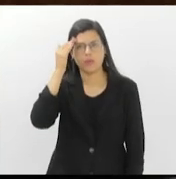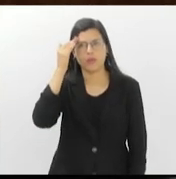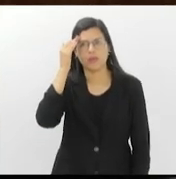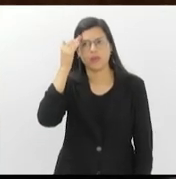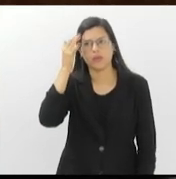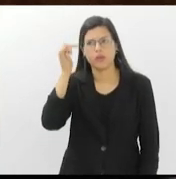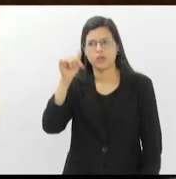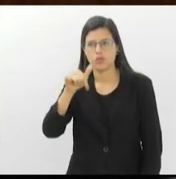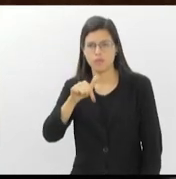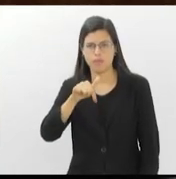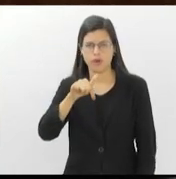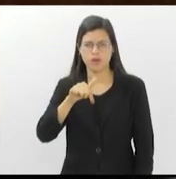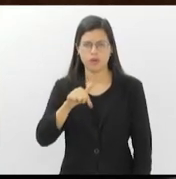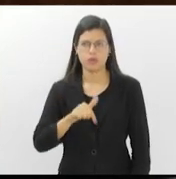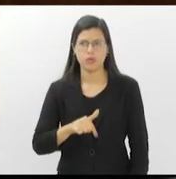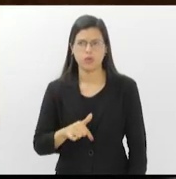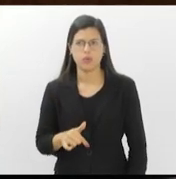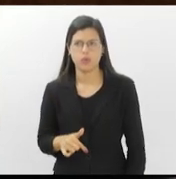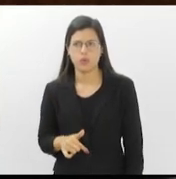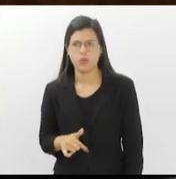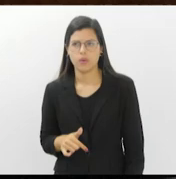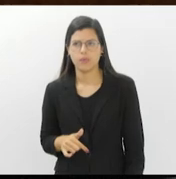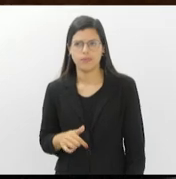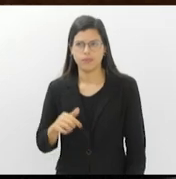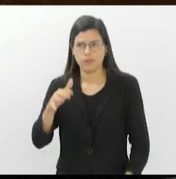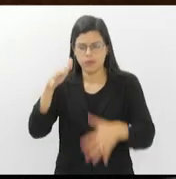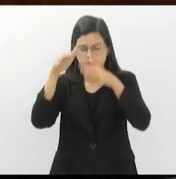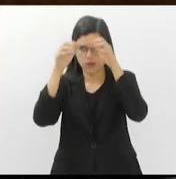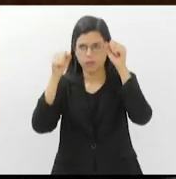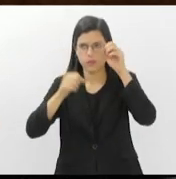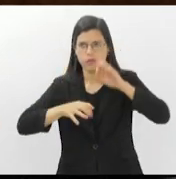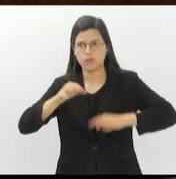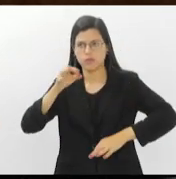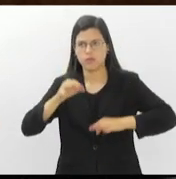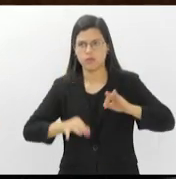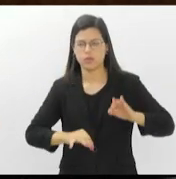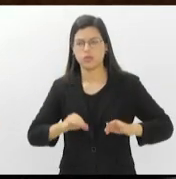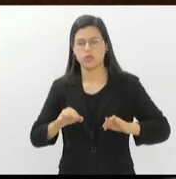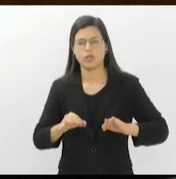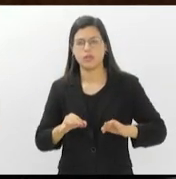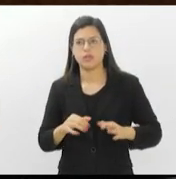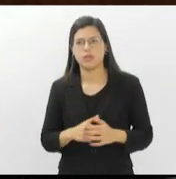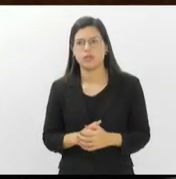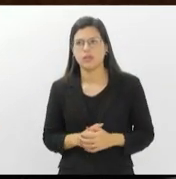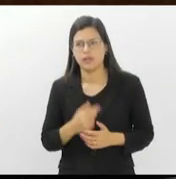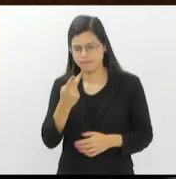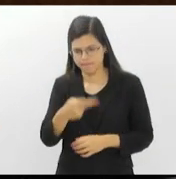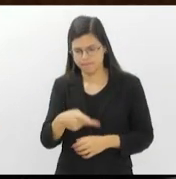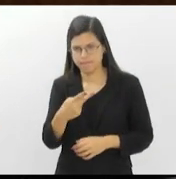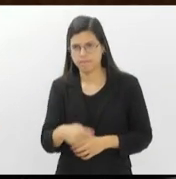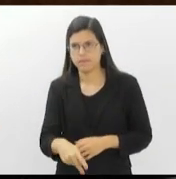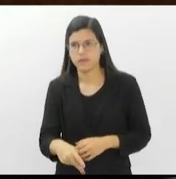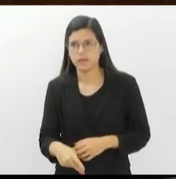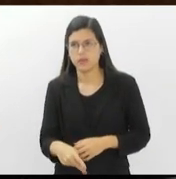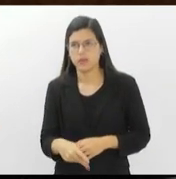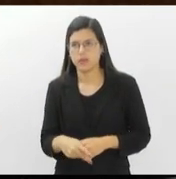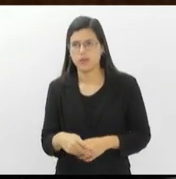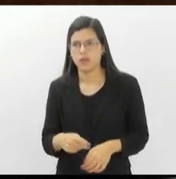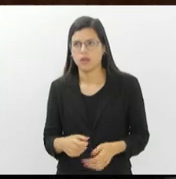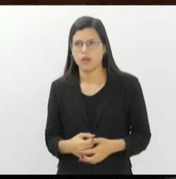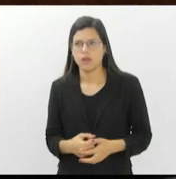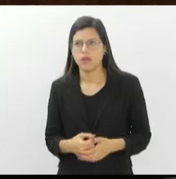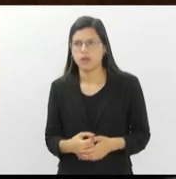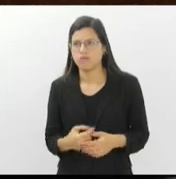externado pela instância ordinária, que é o TJ aqui, contudo, encontra-se em